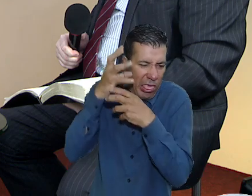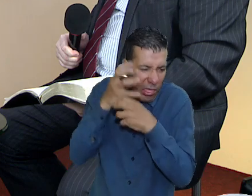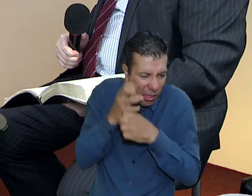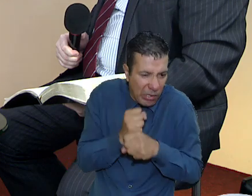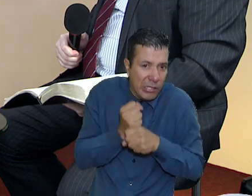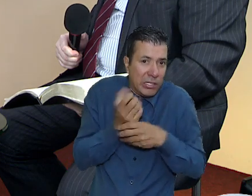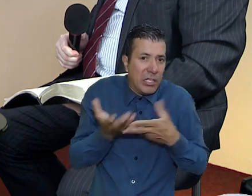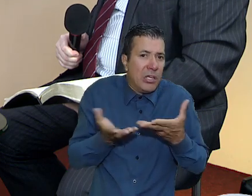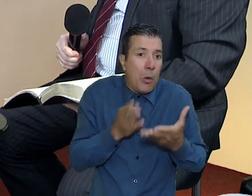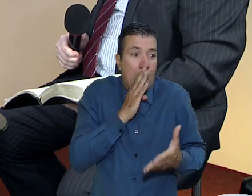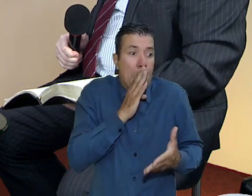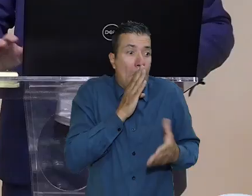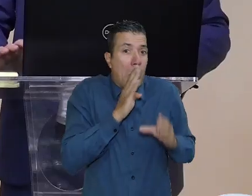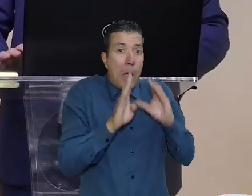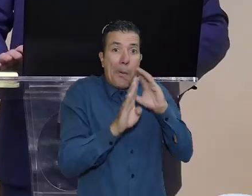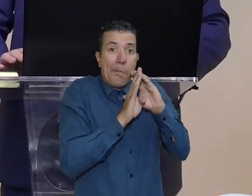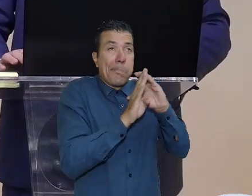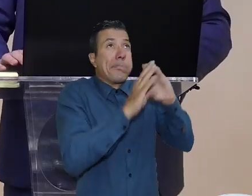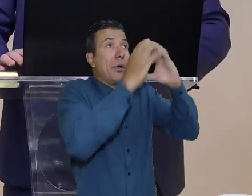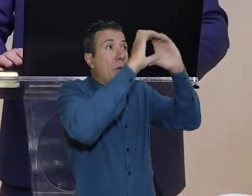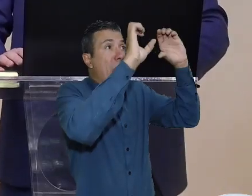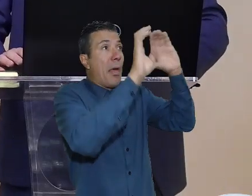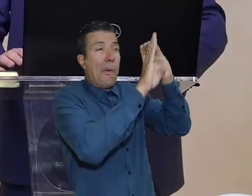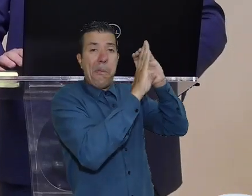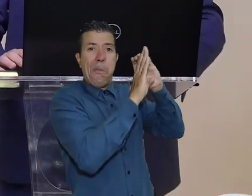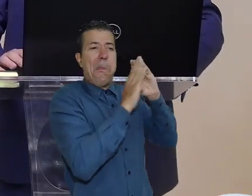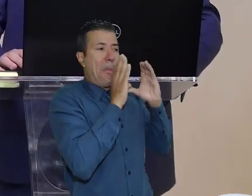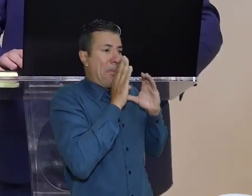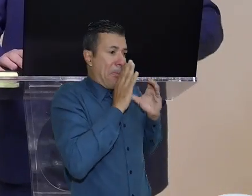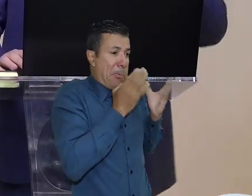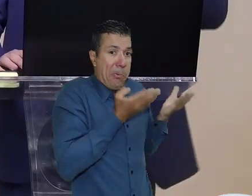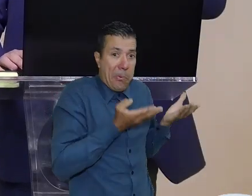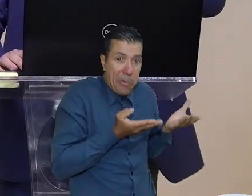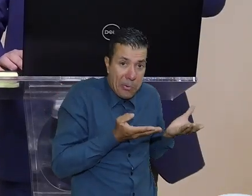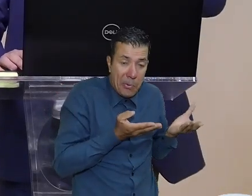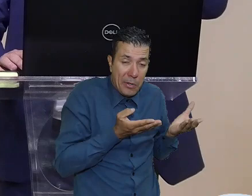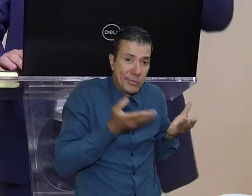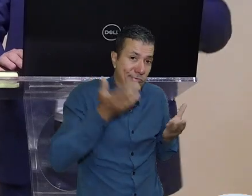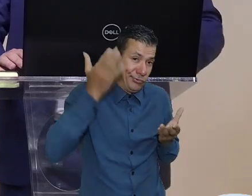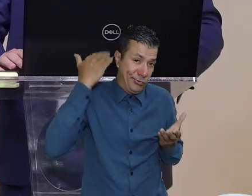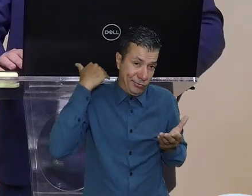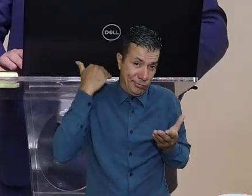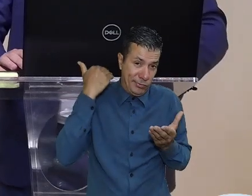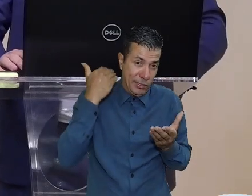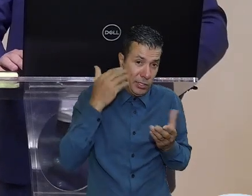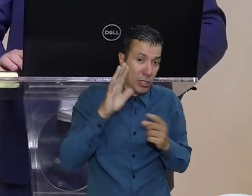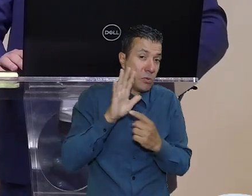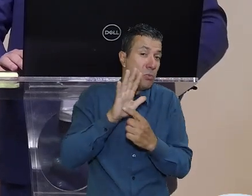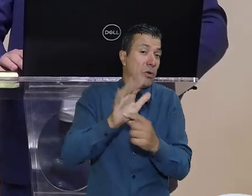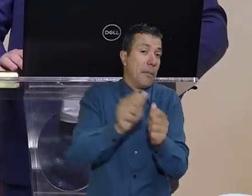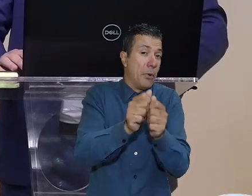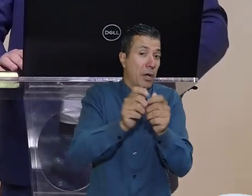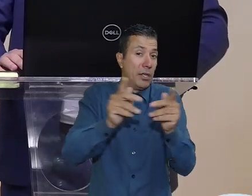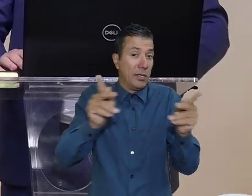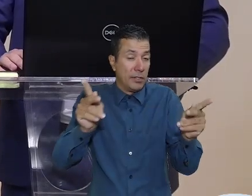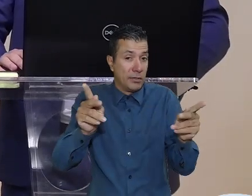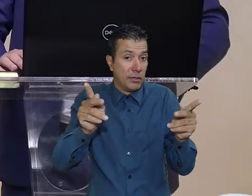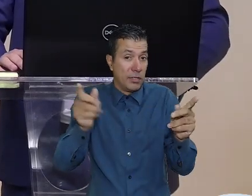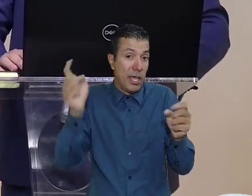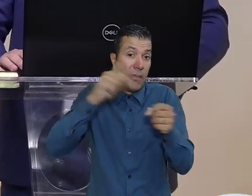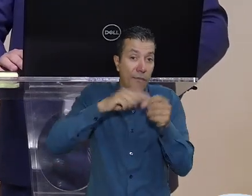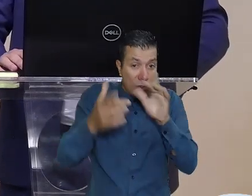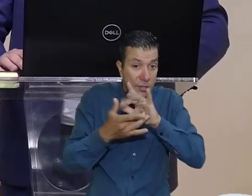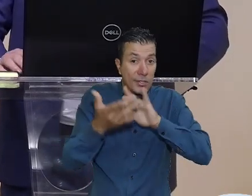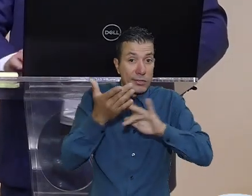silêncio. Que silêncio é esse, pastor? Pastor, como foi mencionado já aqui em estudos anteriores, a nota tônica do Apocalipse é exatamente a volta de